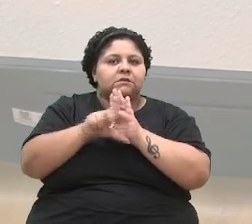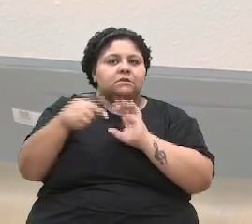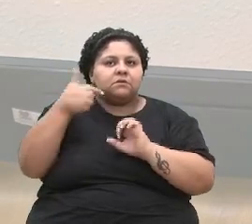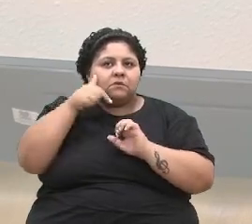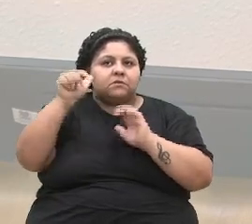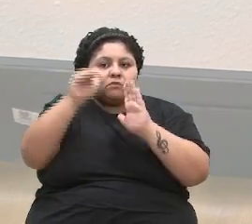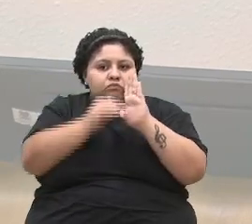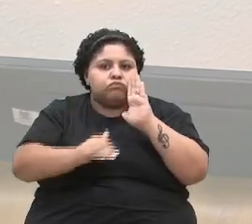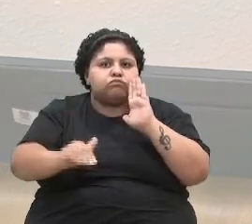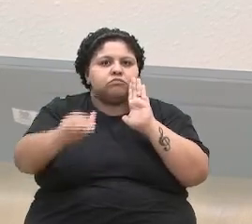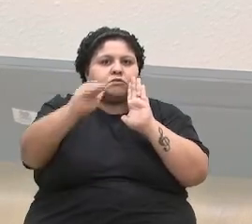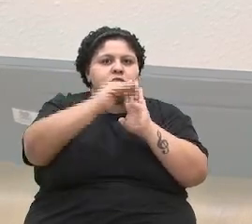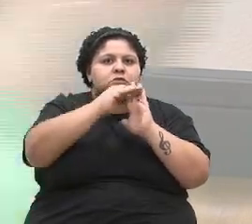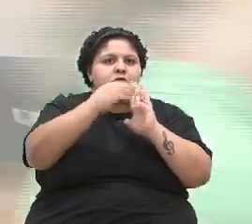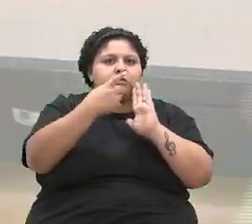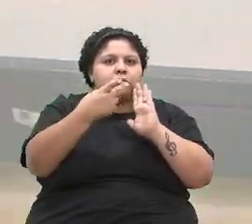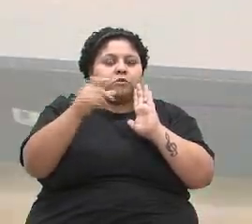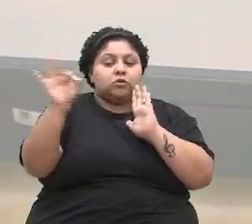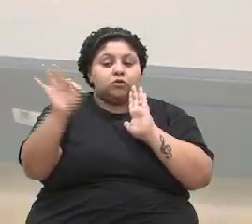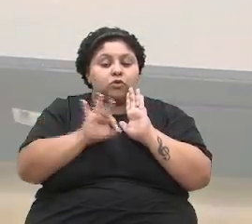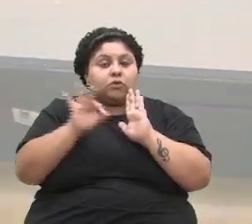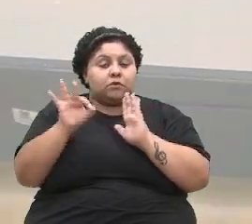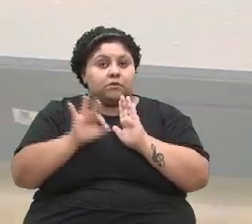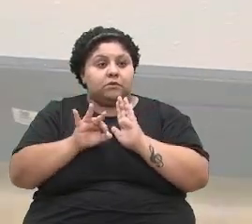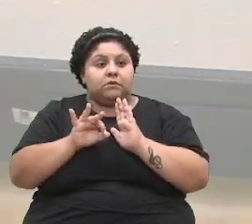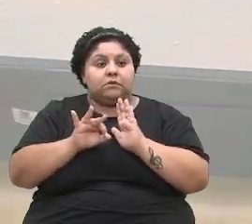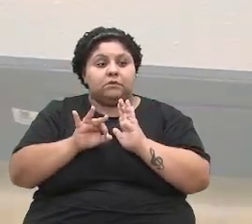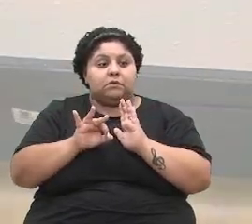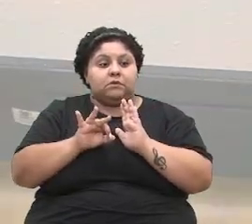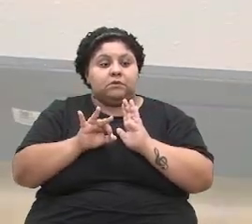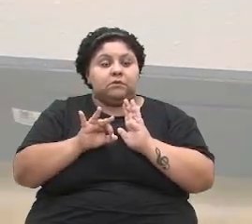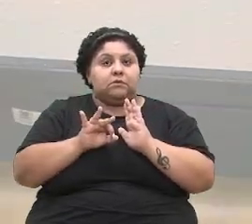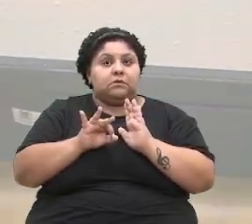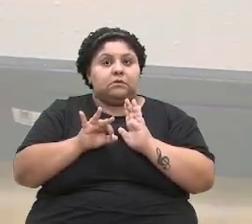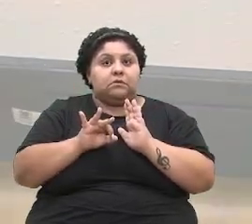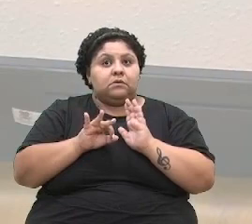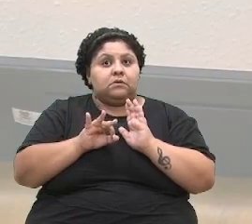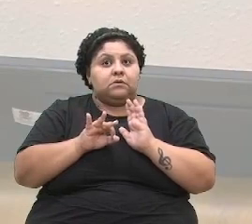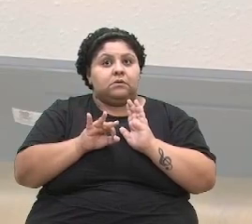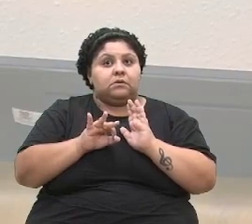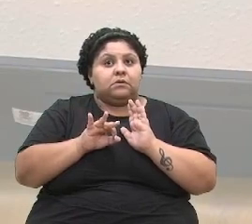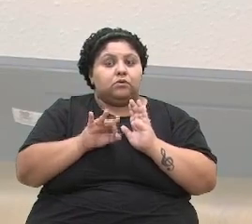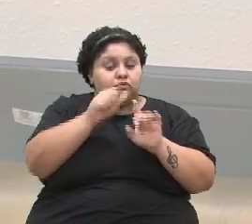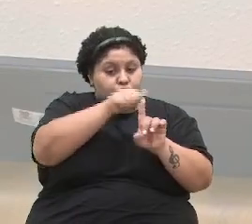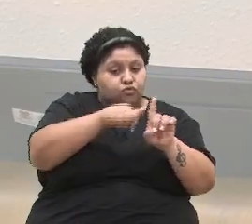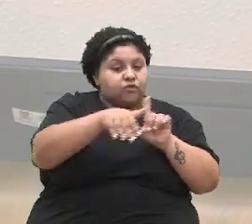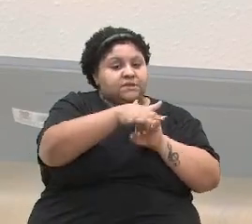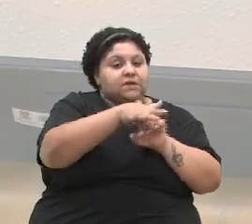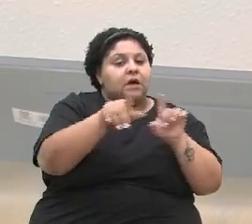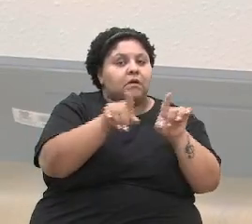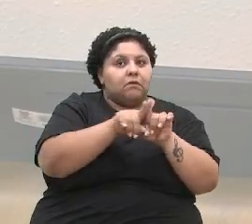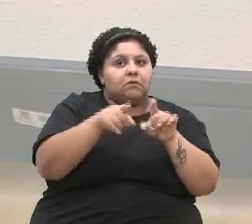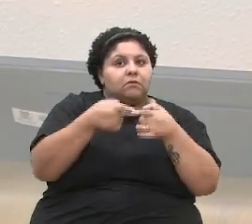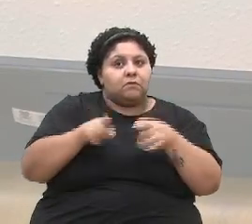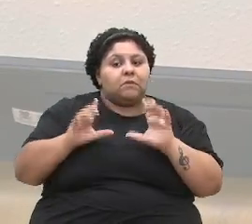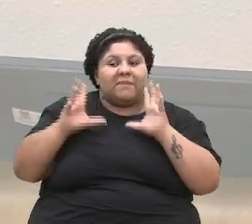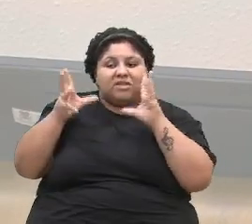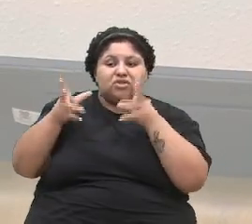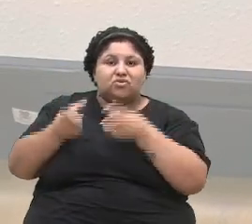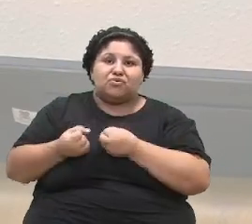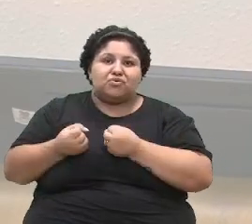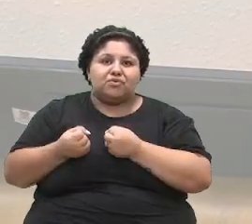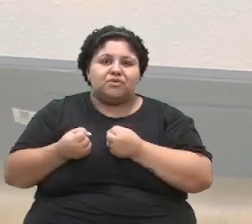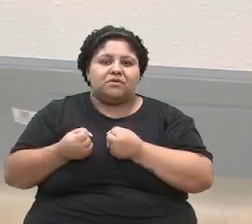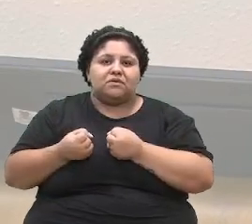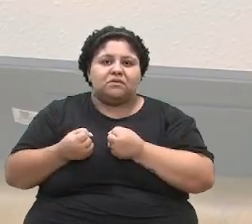aumentar até para 12%, se for o caso do cerimonial social. Aquele social, tá? Mas tudo isso, nada